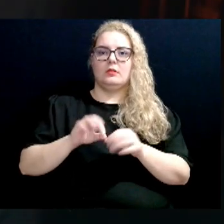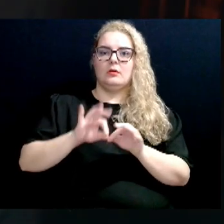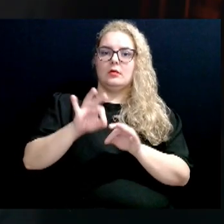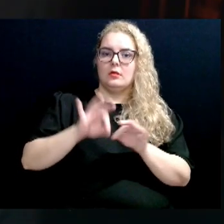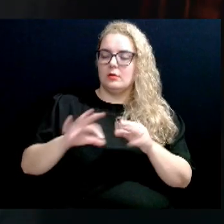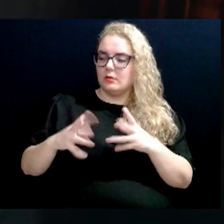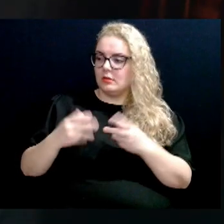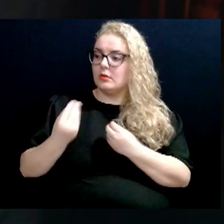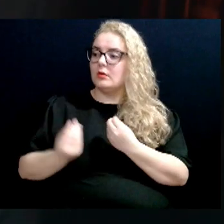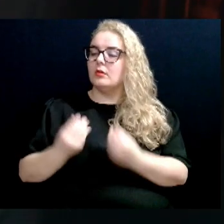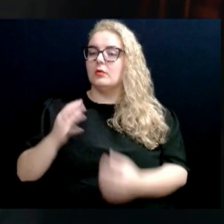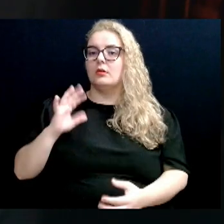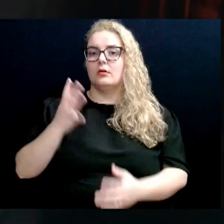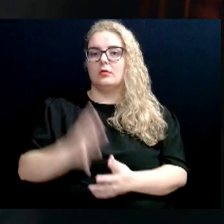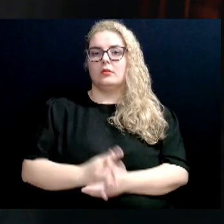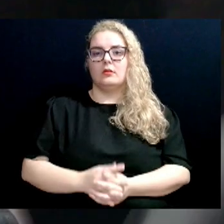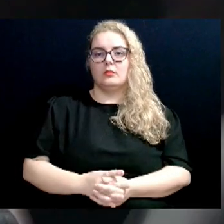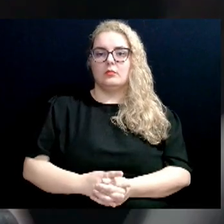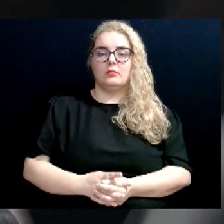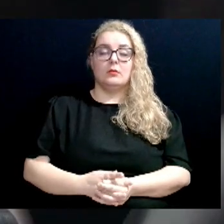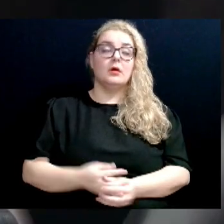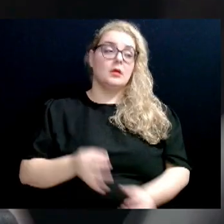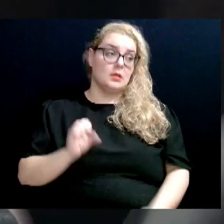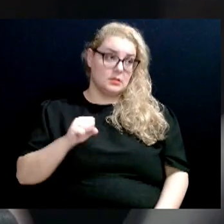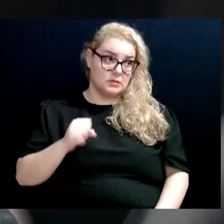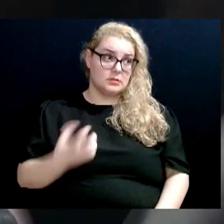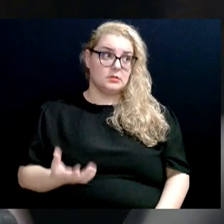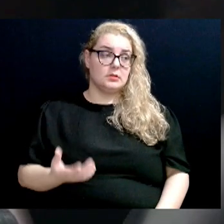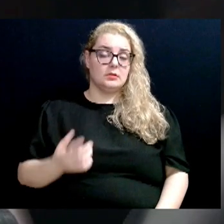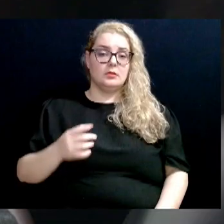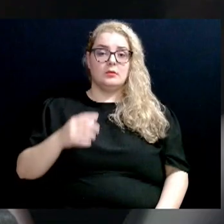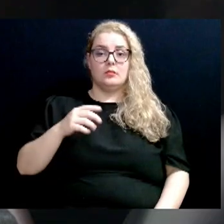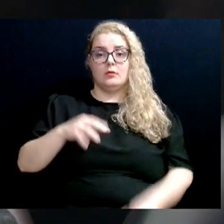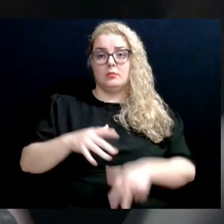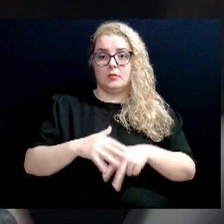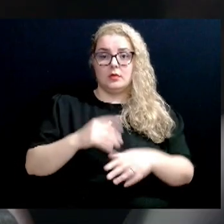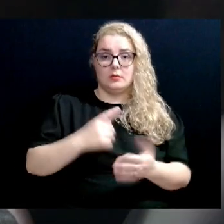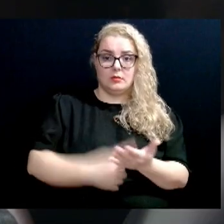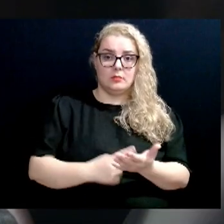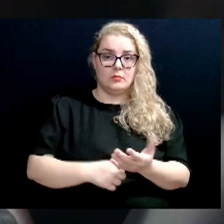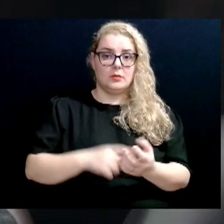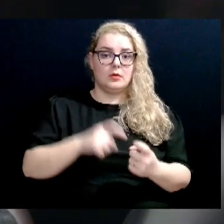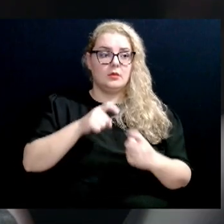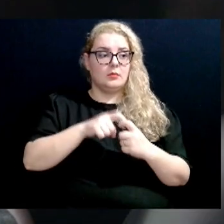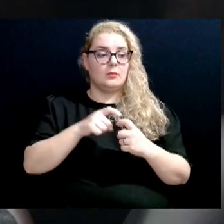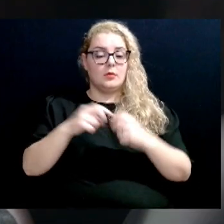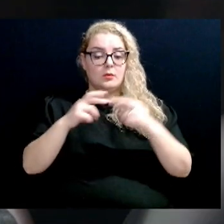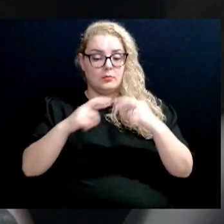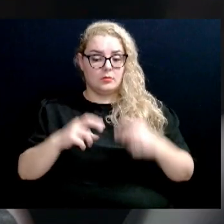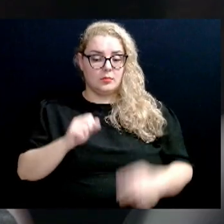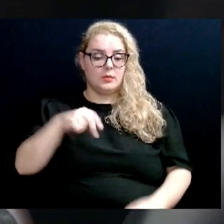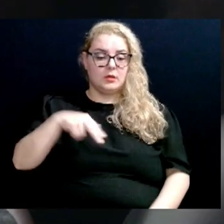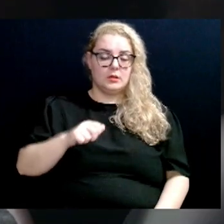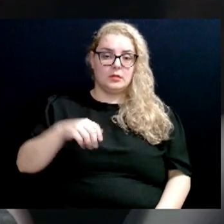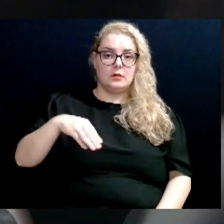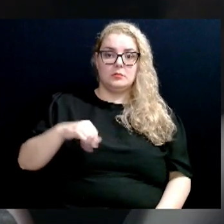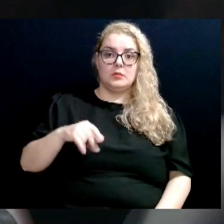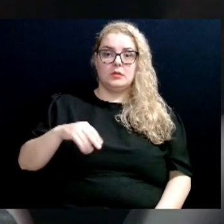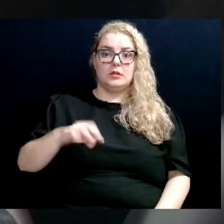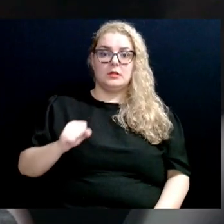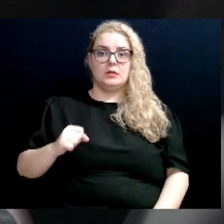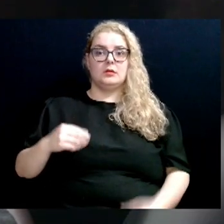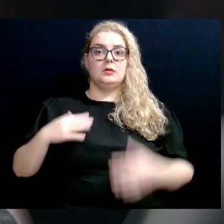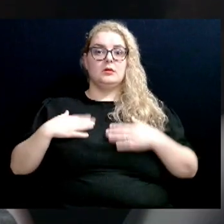funciona, doutor? Exatamente, né? O paciente marca a consulta, a gente faz uma boa anamnese, exame físico, as nossas consultas são de pelo menos